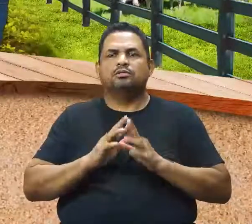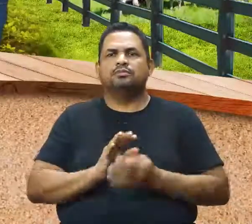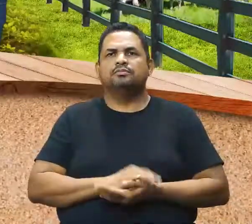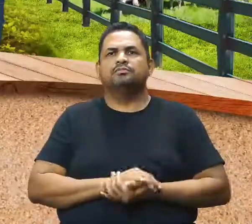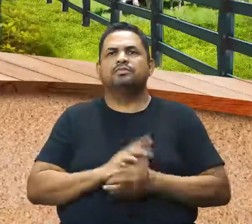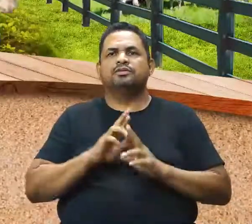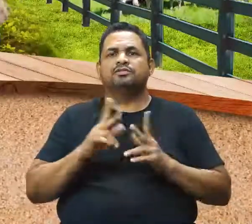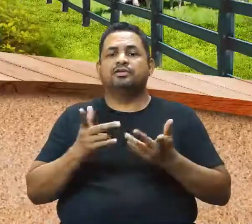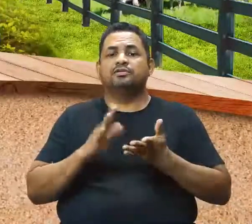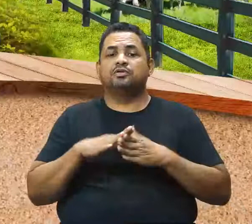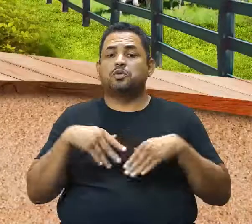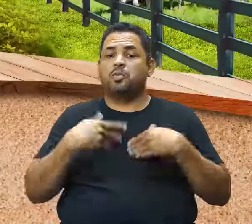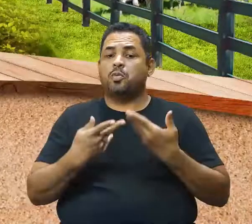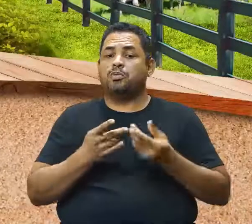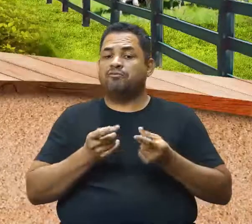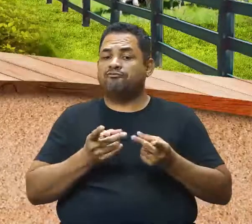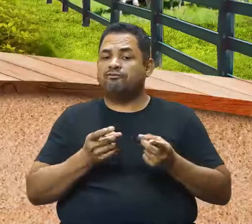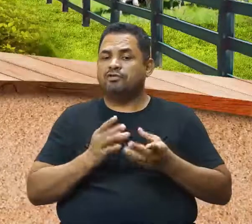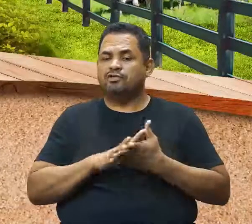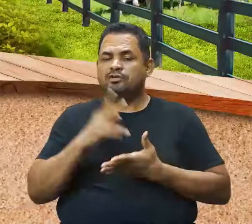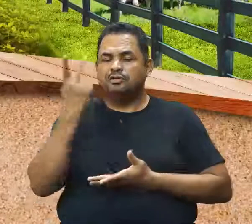natura. Professor,